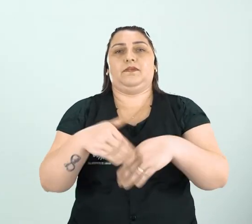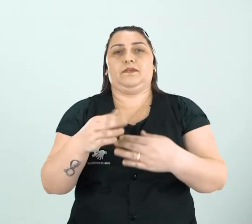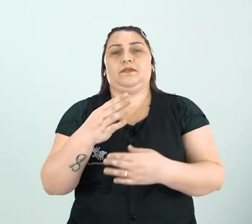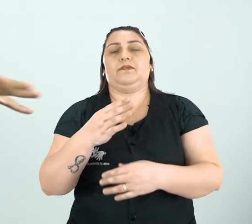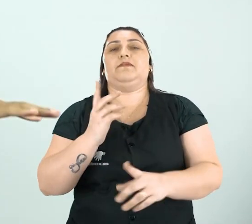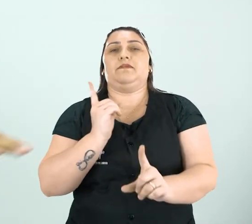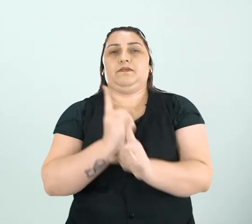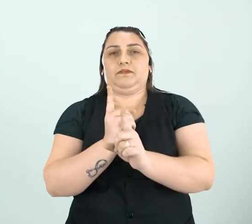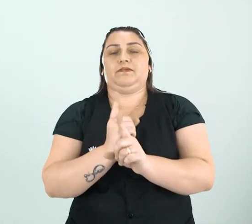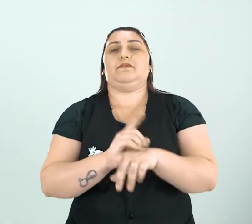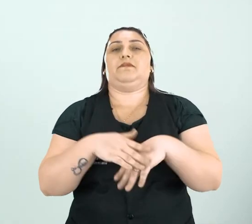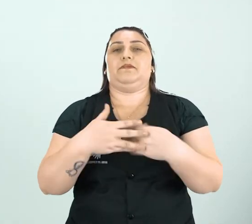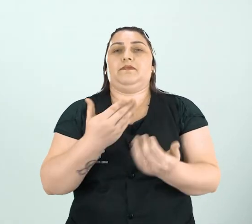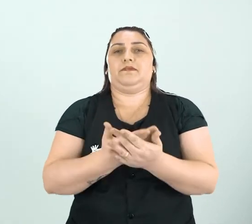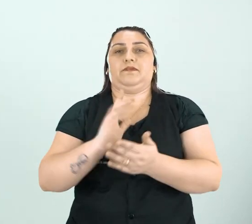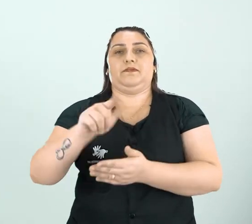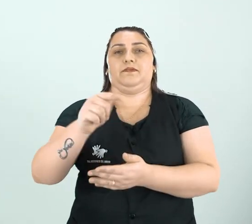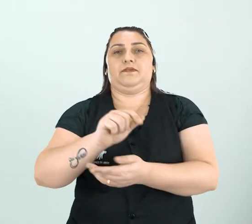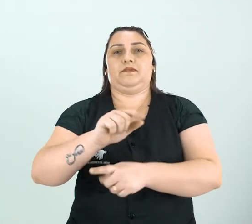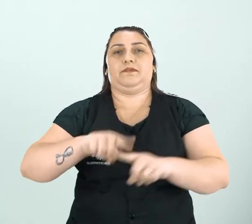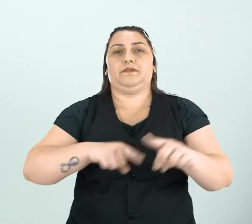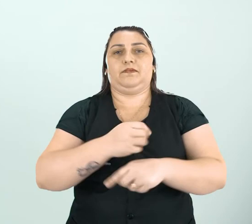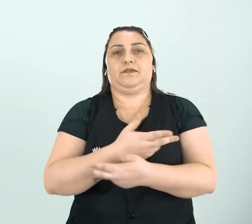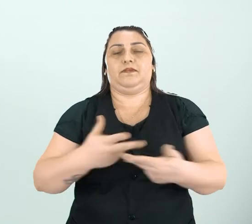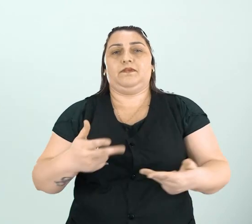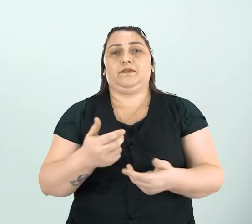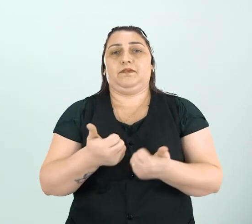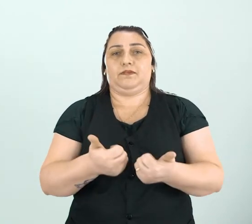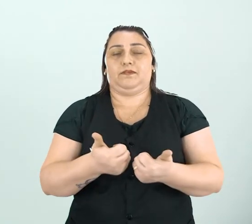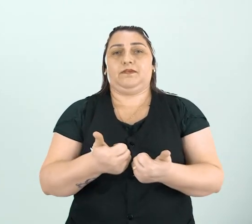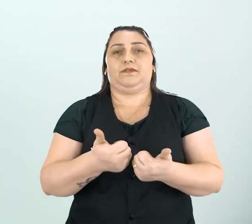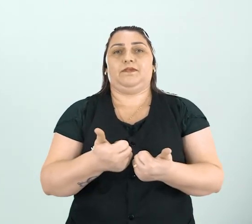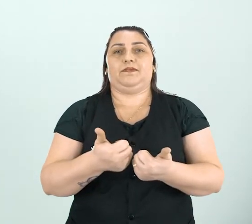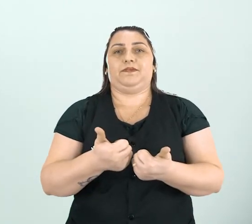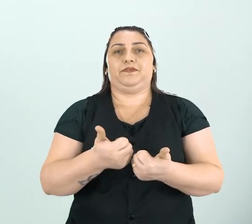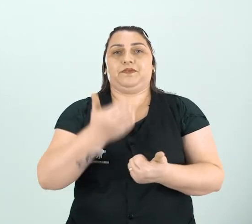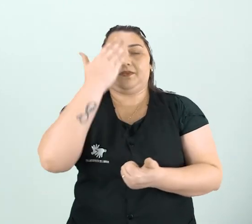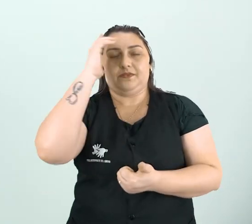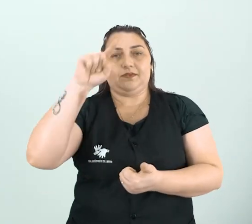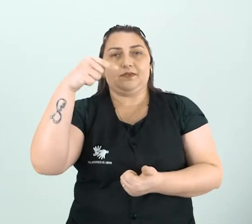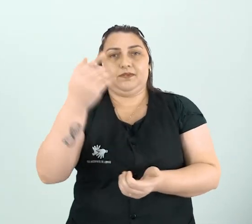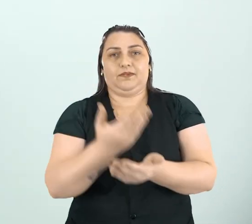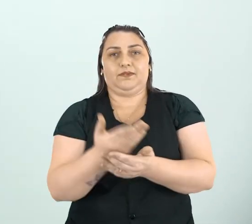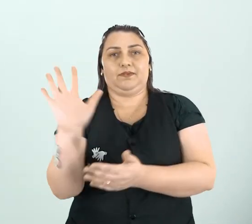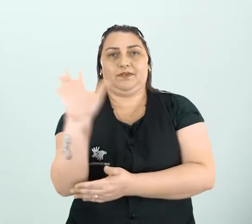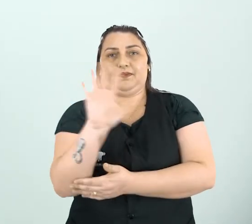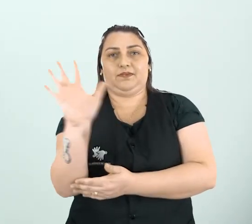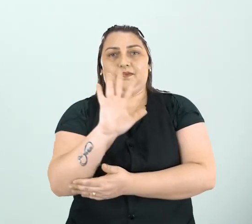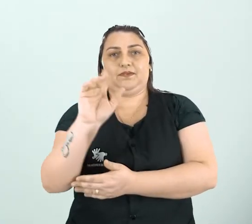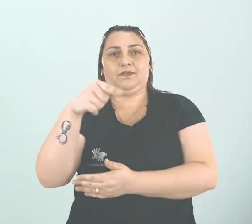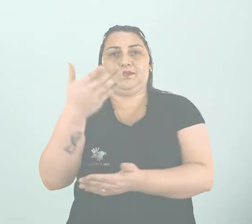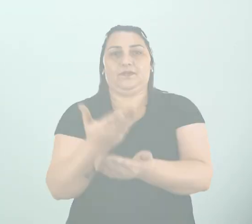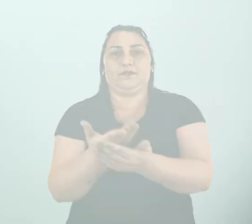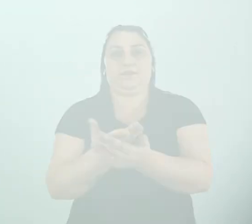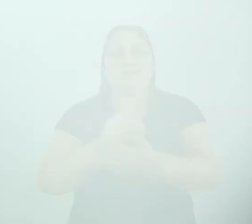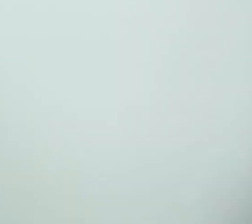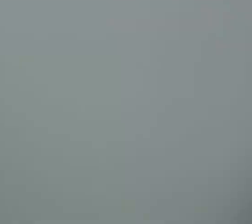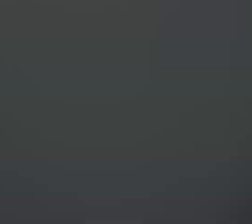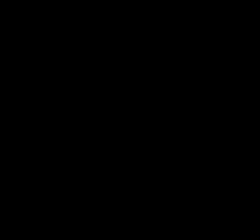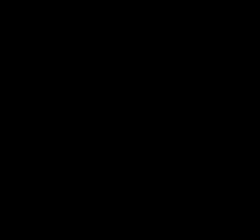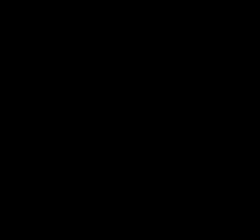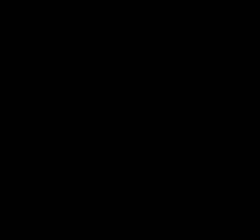lá vocês vão ter acesso a essa aula e outros materiais também, tá bom? Então foi isso, até mais, tchau, tchau e até a próxima aula.